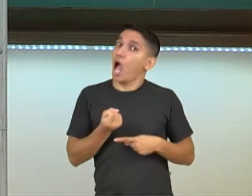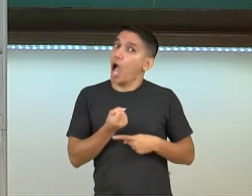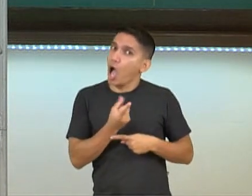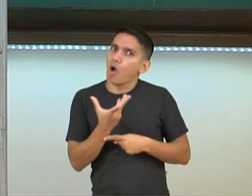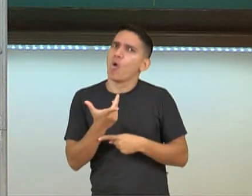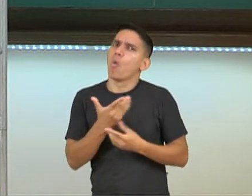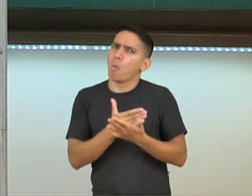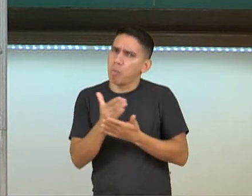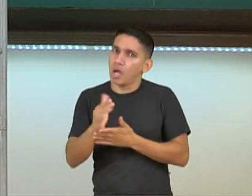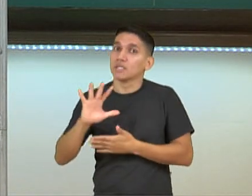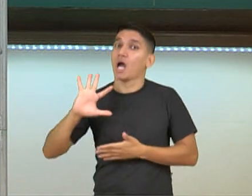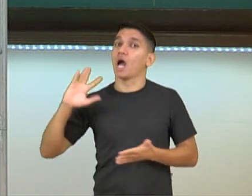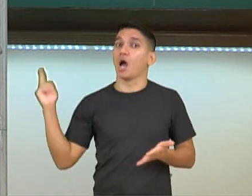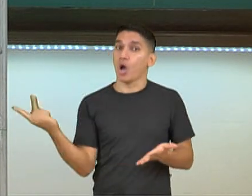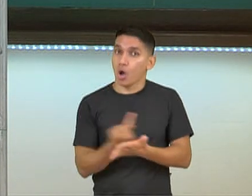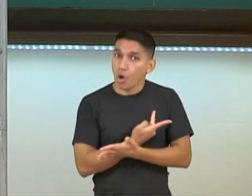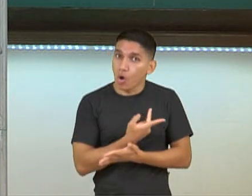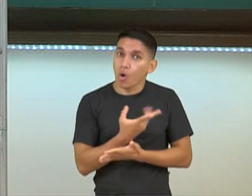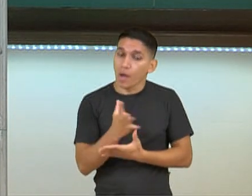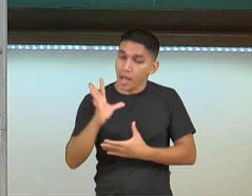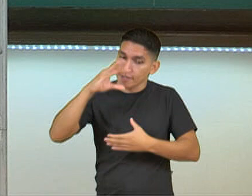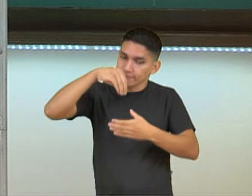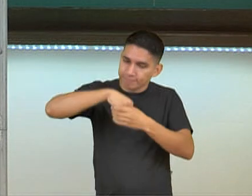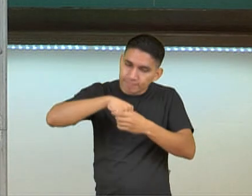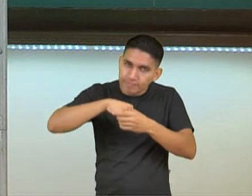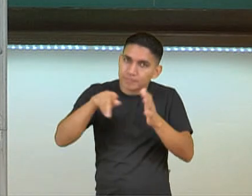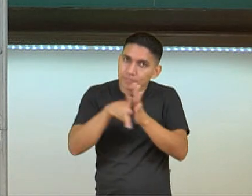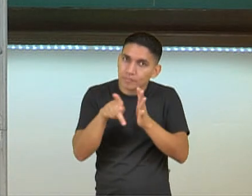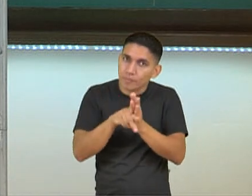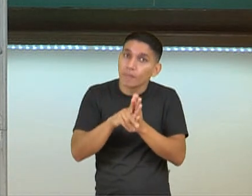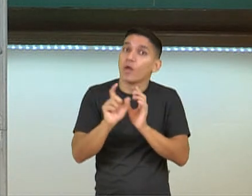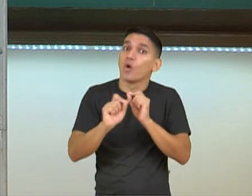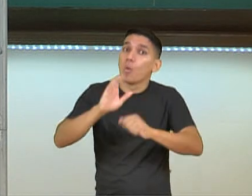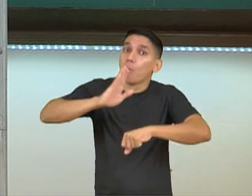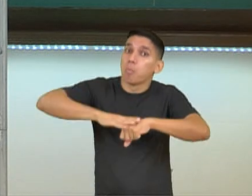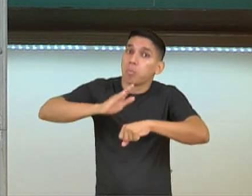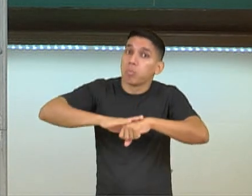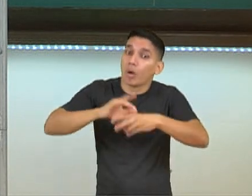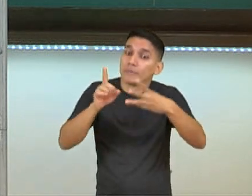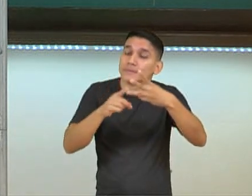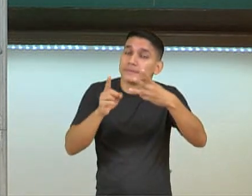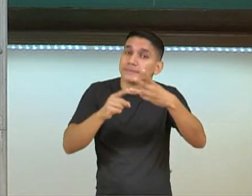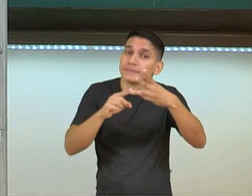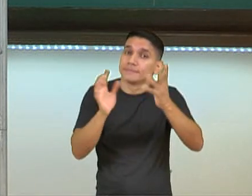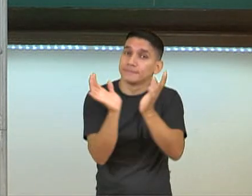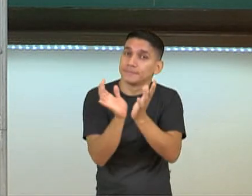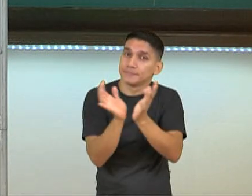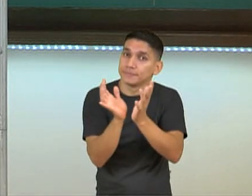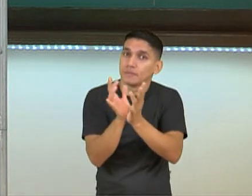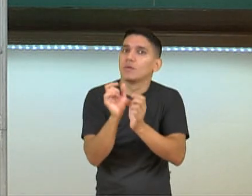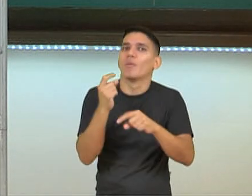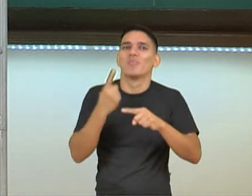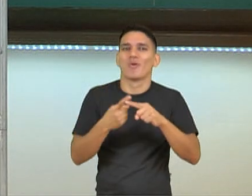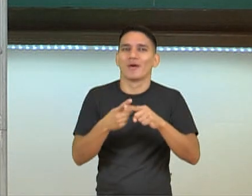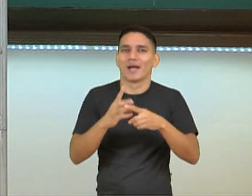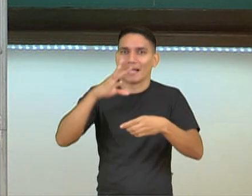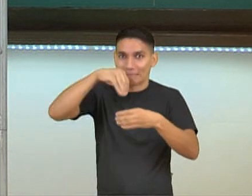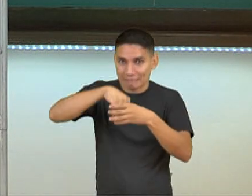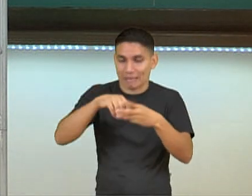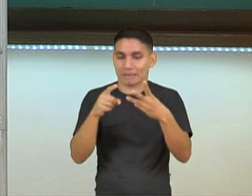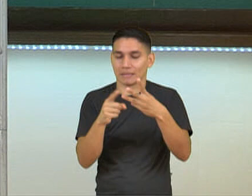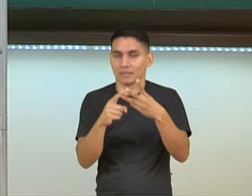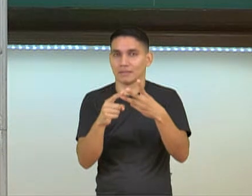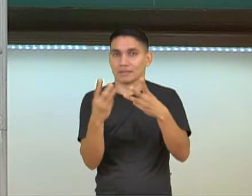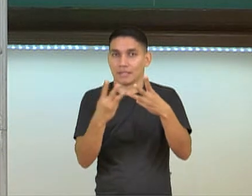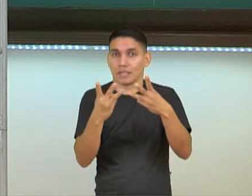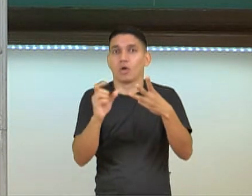a acontecer internamente dentro do próprio terceiro estado. Porque dentro do terceiro estado,